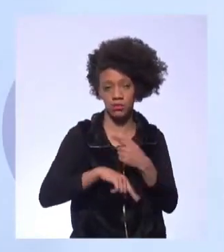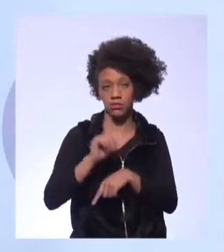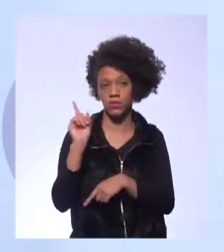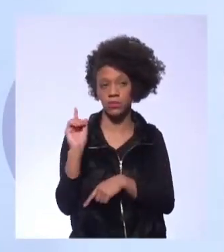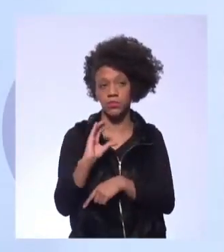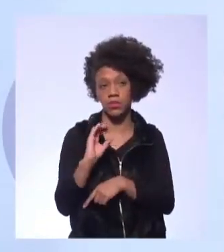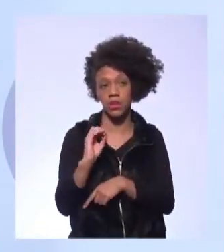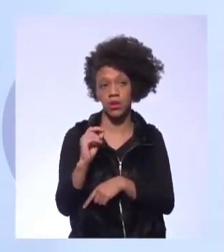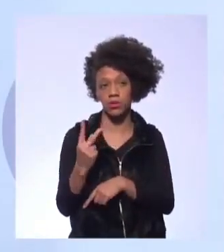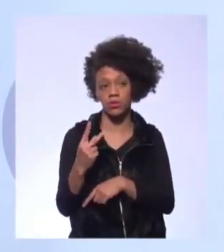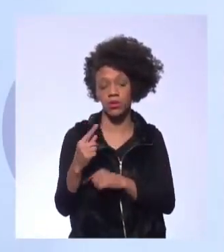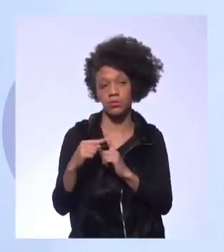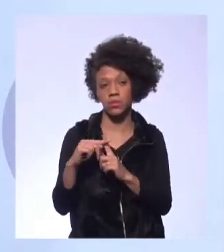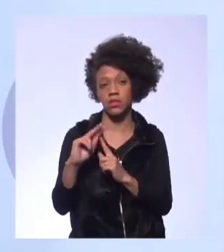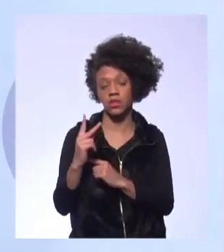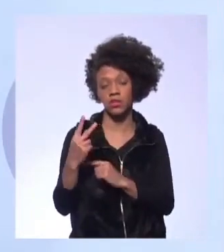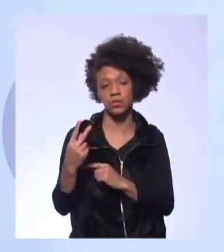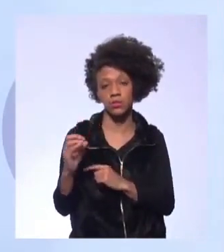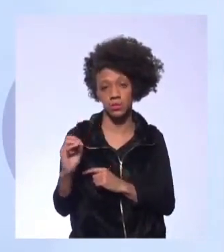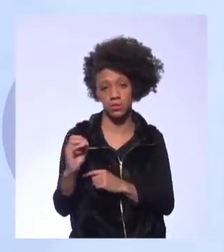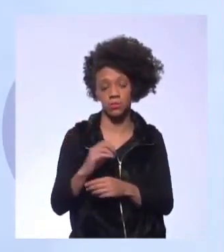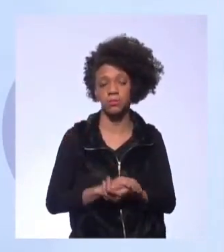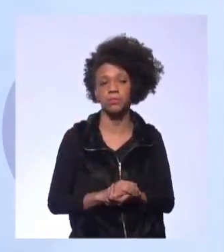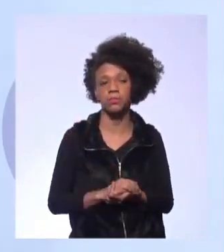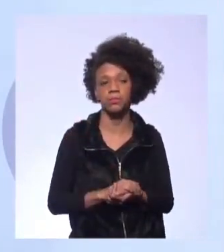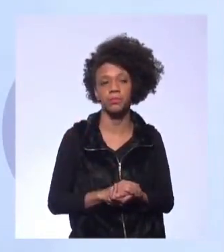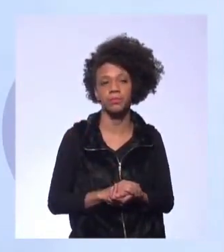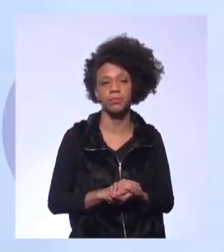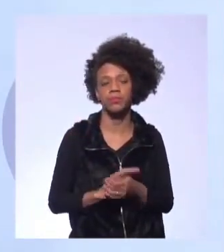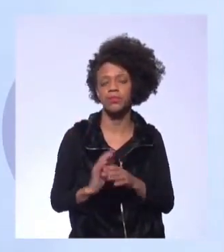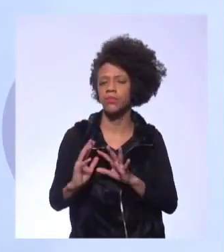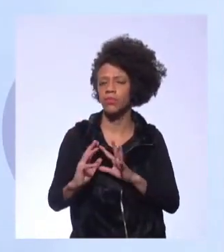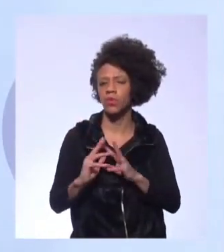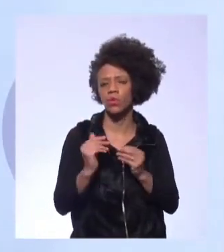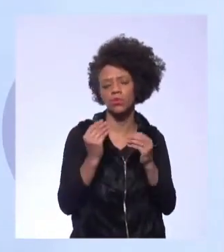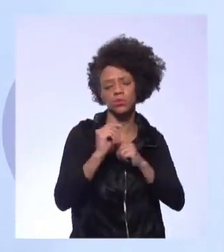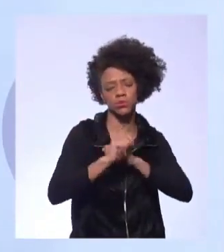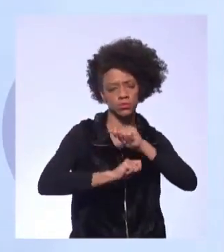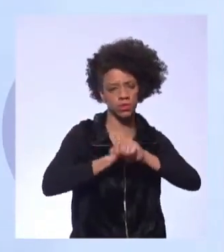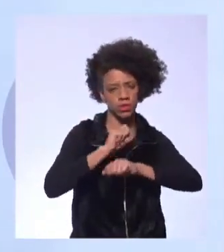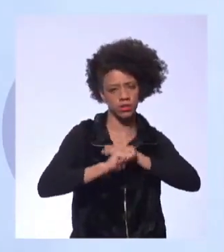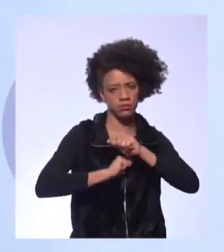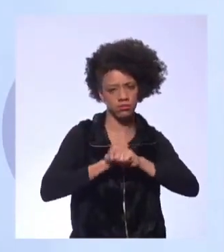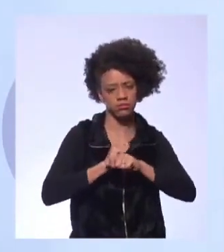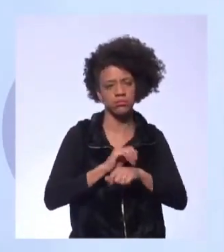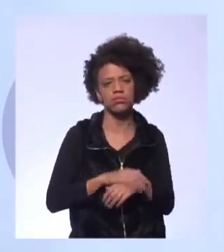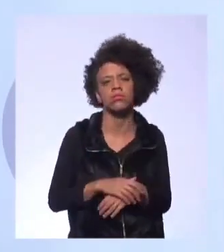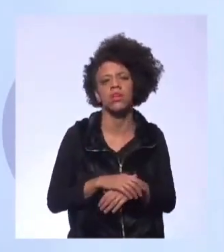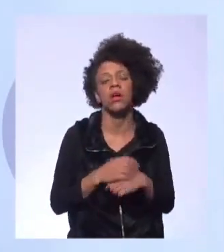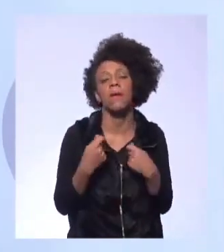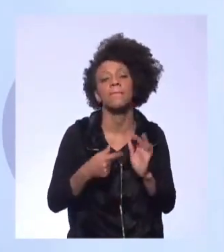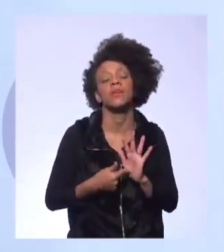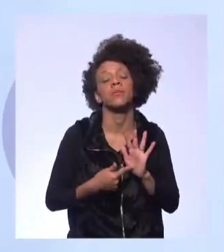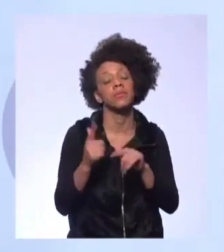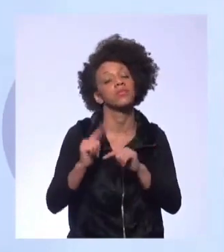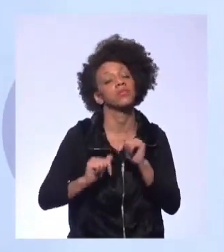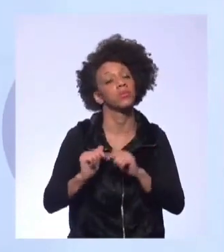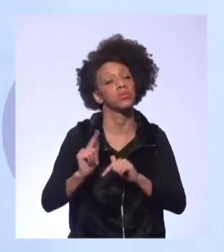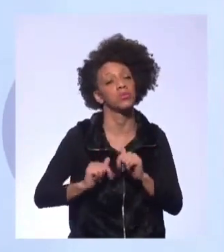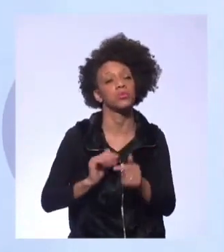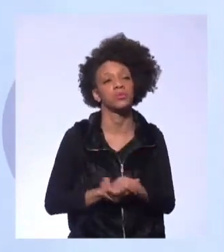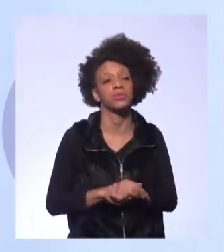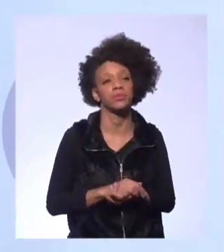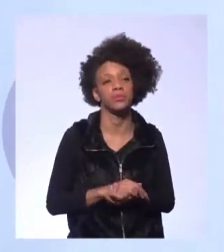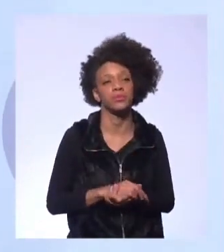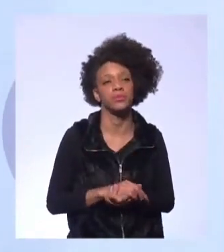transformar neste e neste. O que acontece? Todos os átomos que estão no reagente, eles têm que aparecer no produto, tá? Então, aqui,